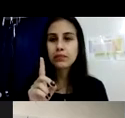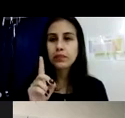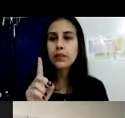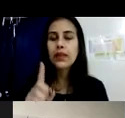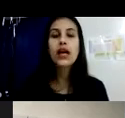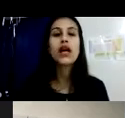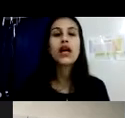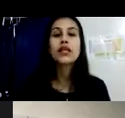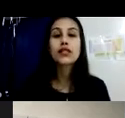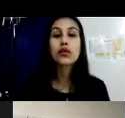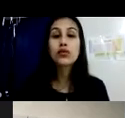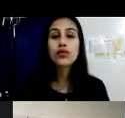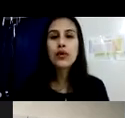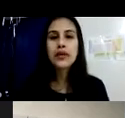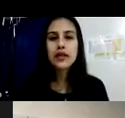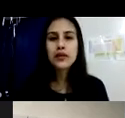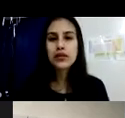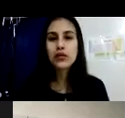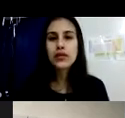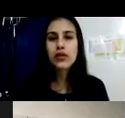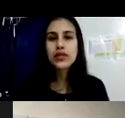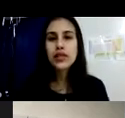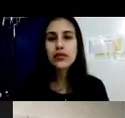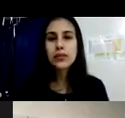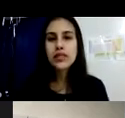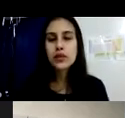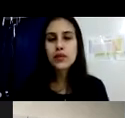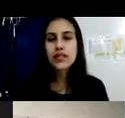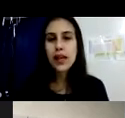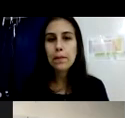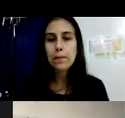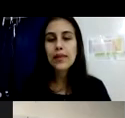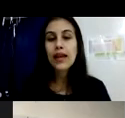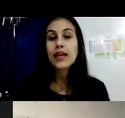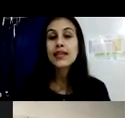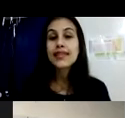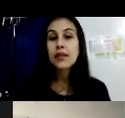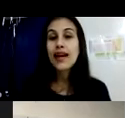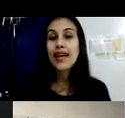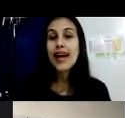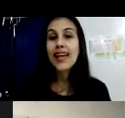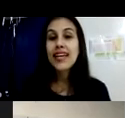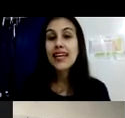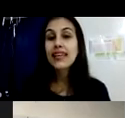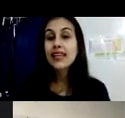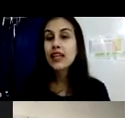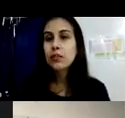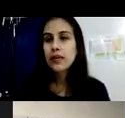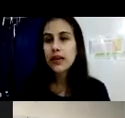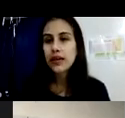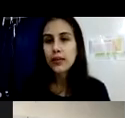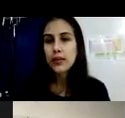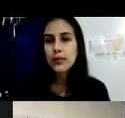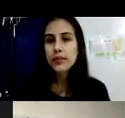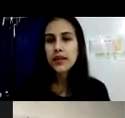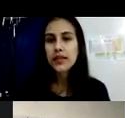fazer. Segundo domínio, segunda coisa que eu preciso fazer. Trabalhar em